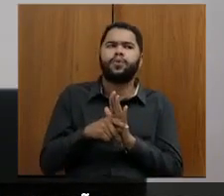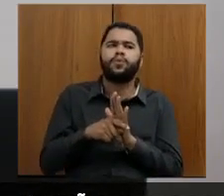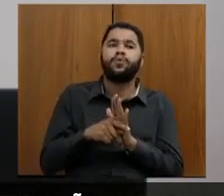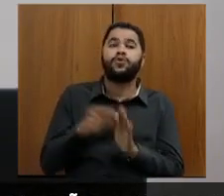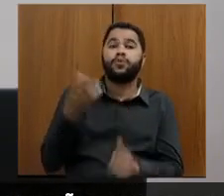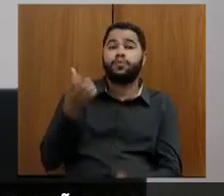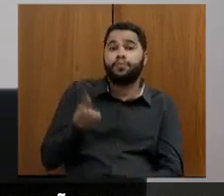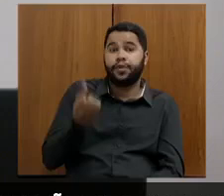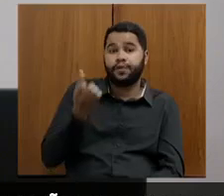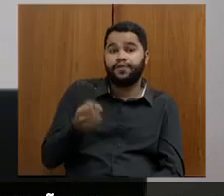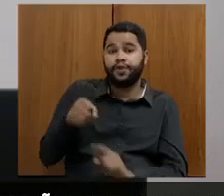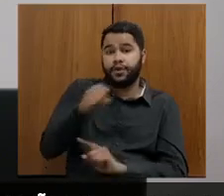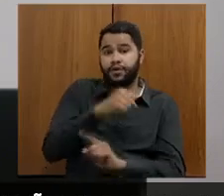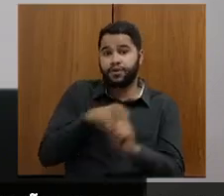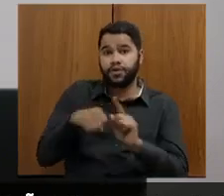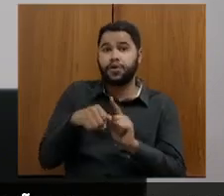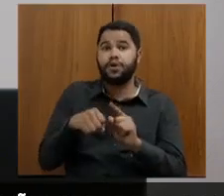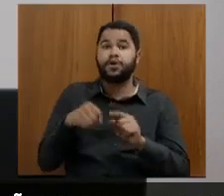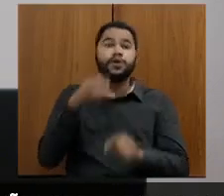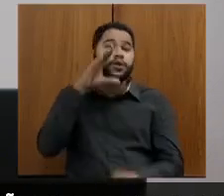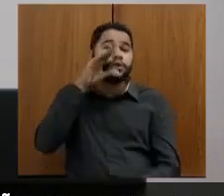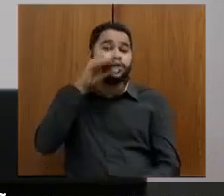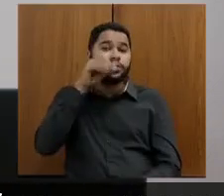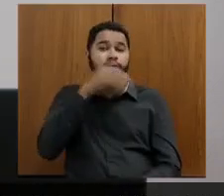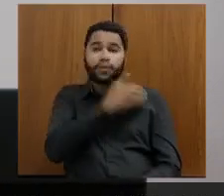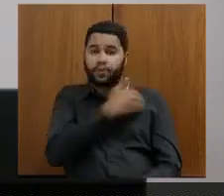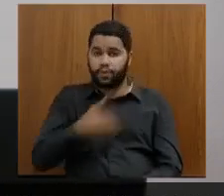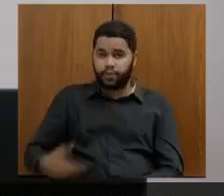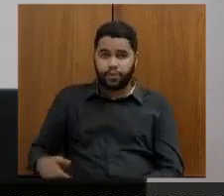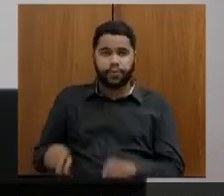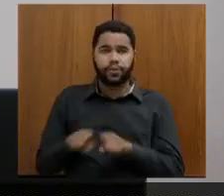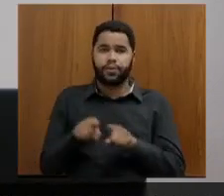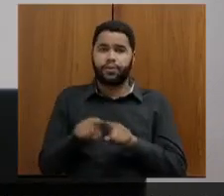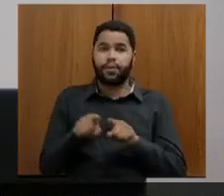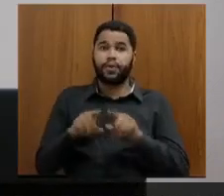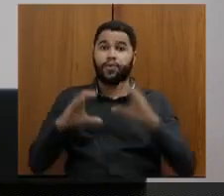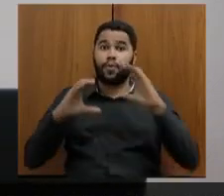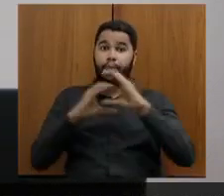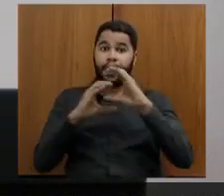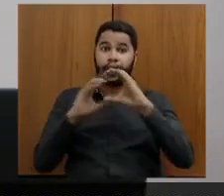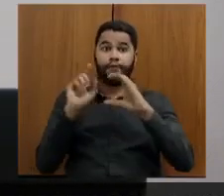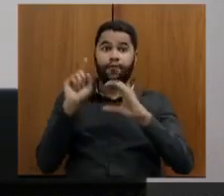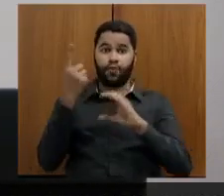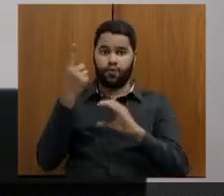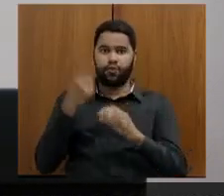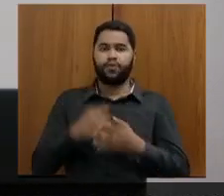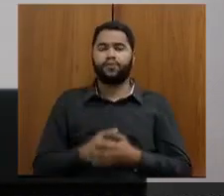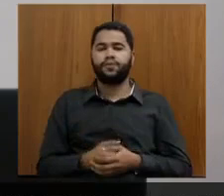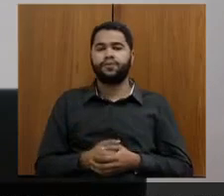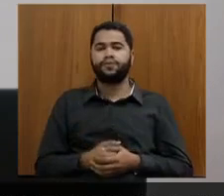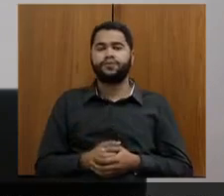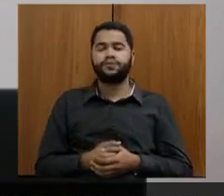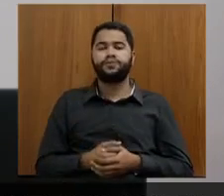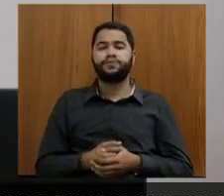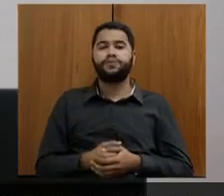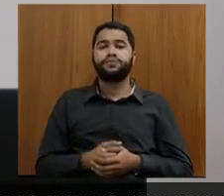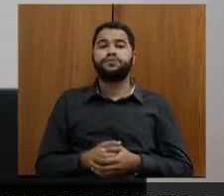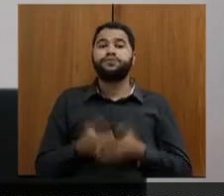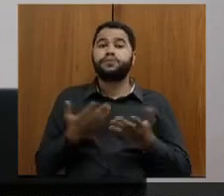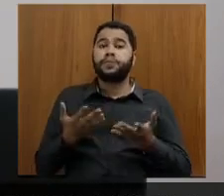de Previdência um dos servidores públicos do Art 24 é para fone do Decreto 67 69